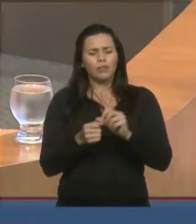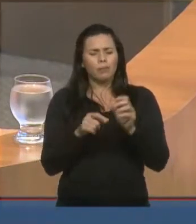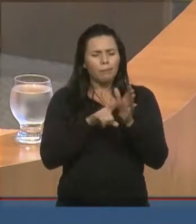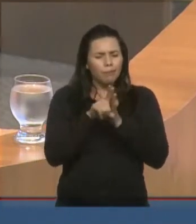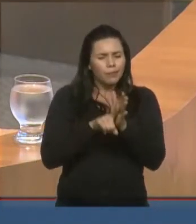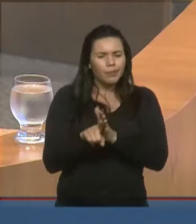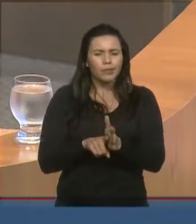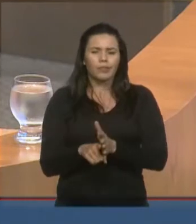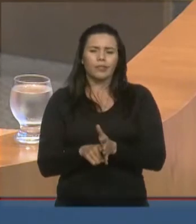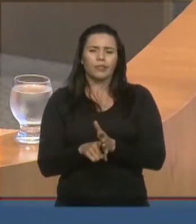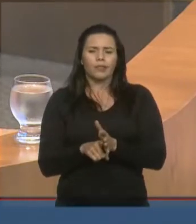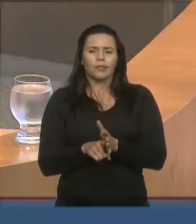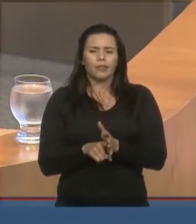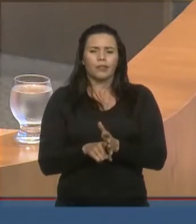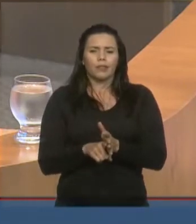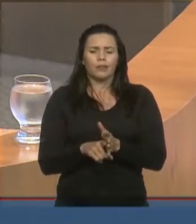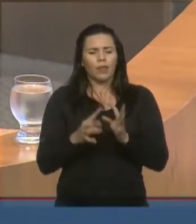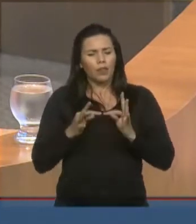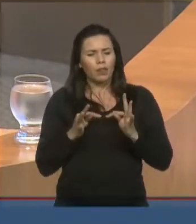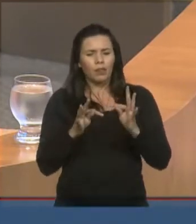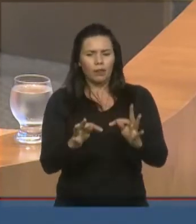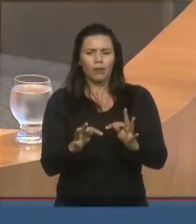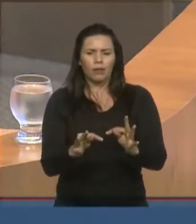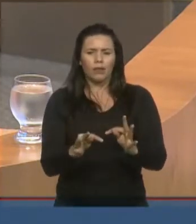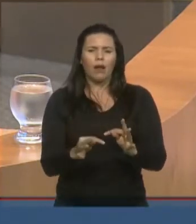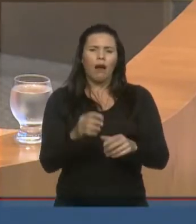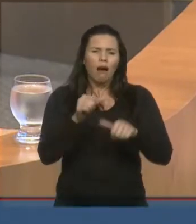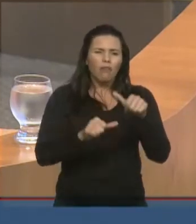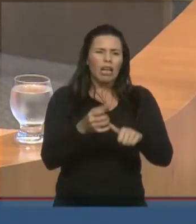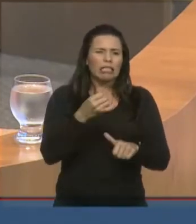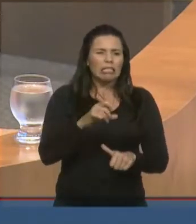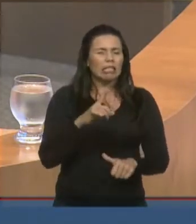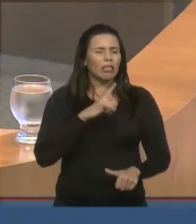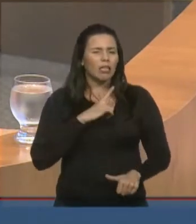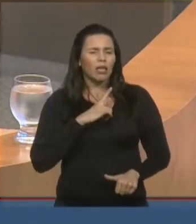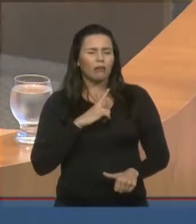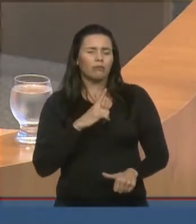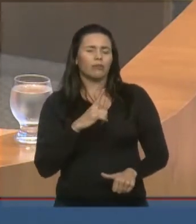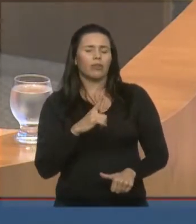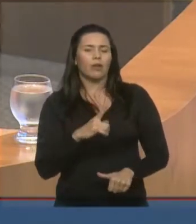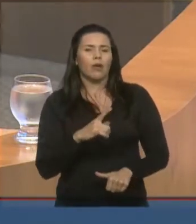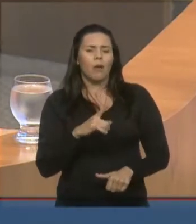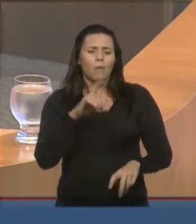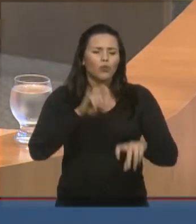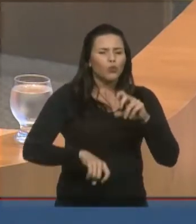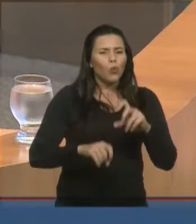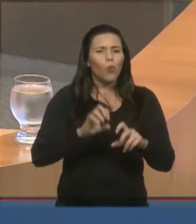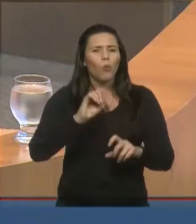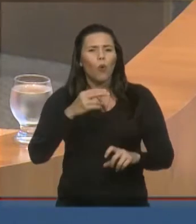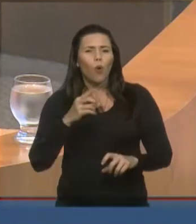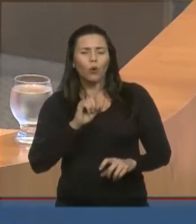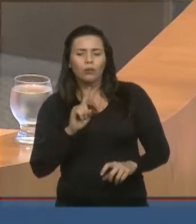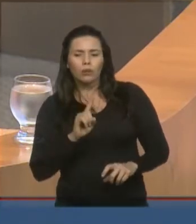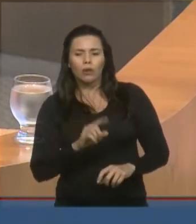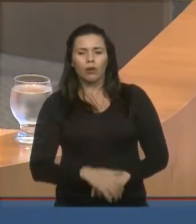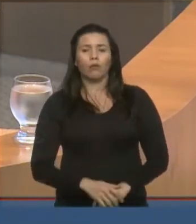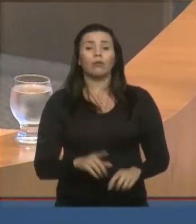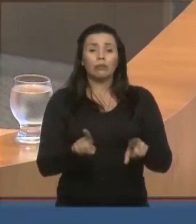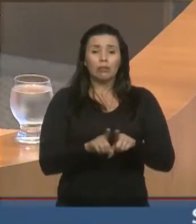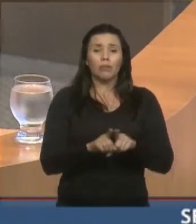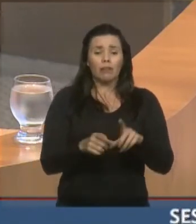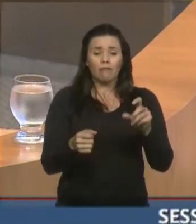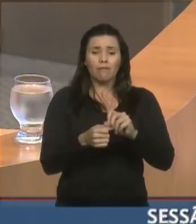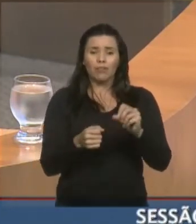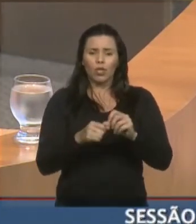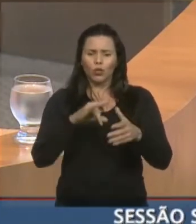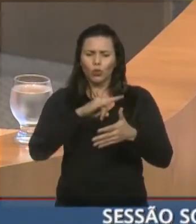em situações de apuração criminal e a consequente produção do laudo pericial, que constitui a prova técnica, a prova